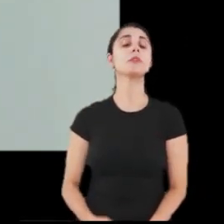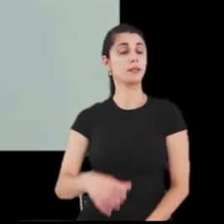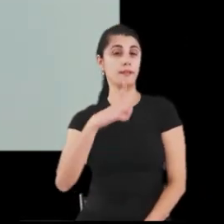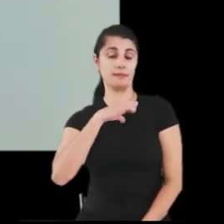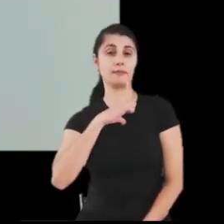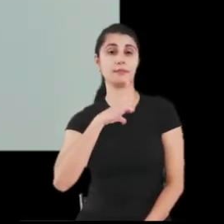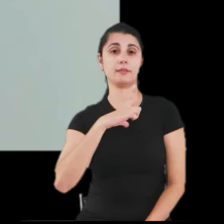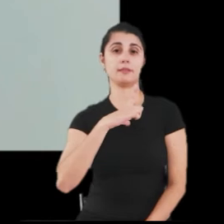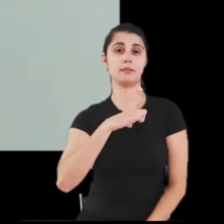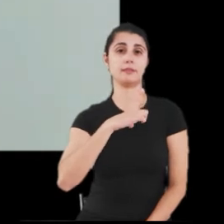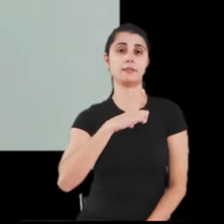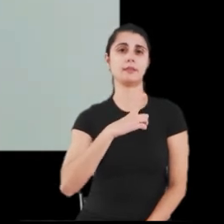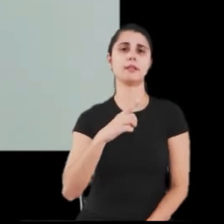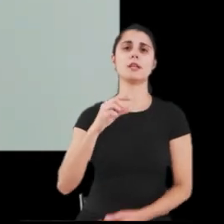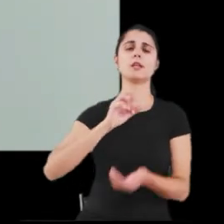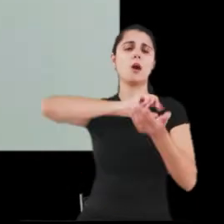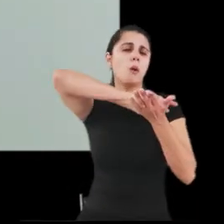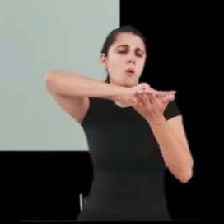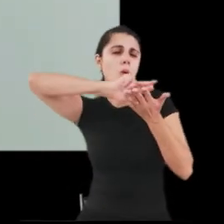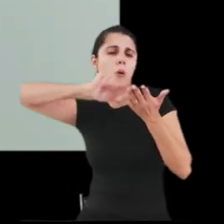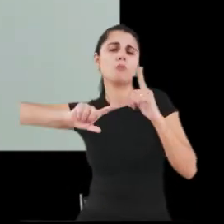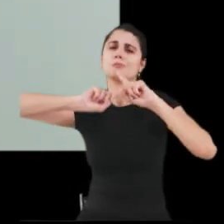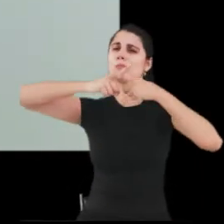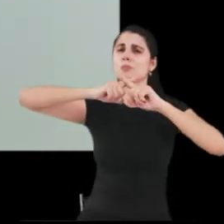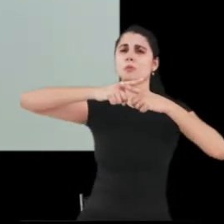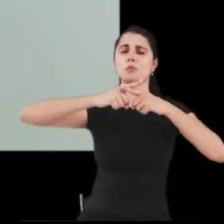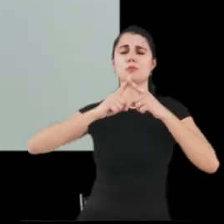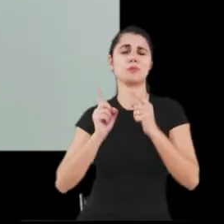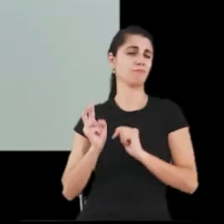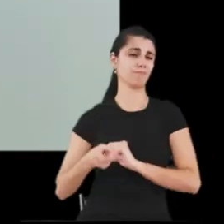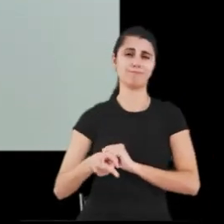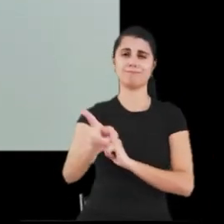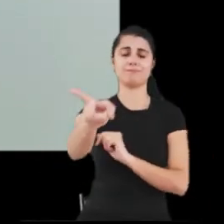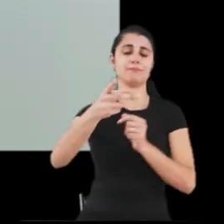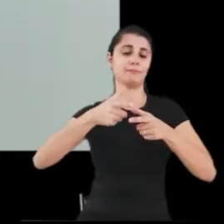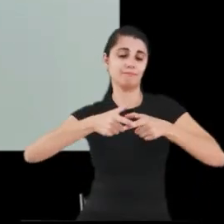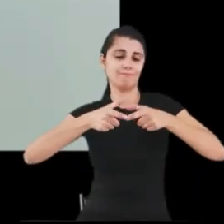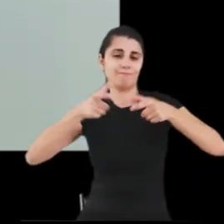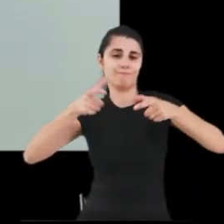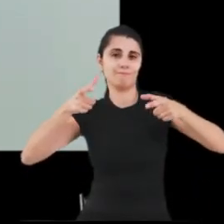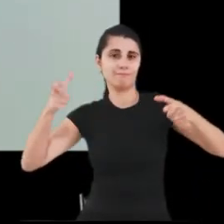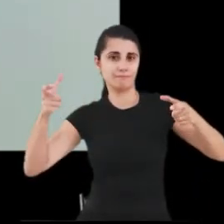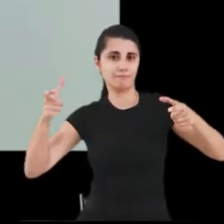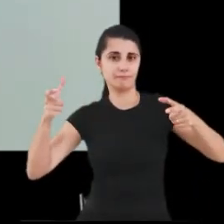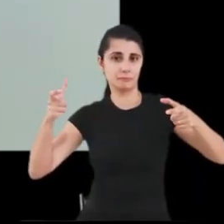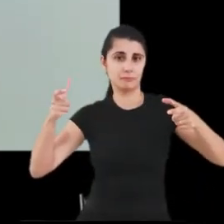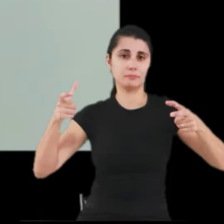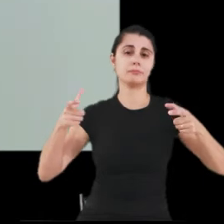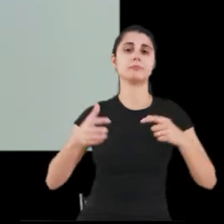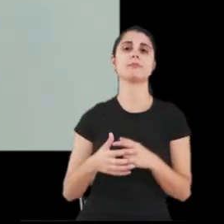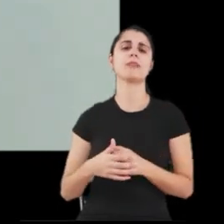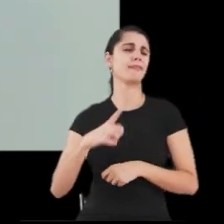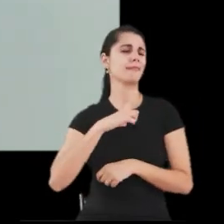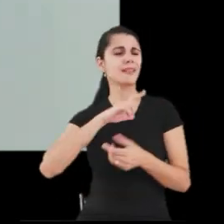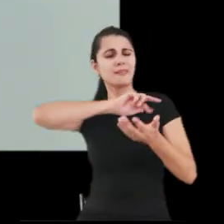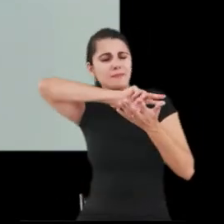Nós temos múltiplos em quantidades infinitas. Portanto, teremos também múltiplos comuns em quantidades infinitas.